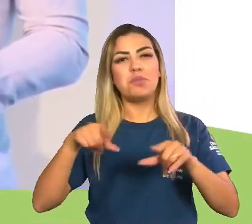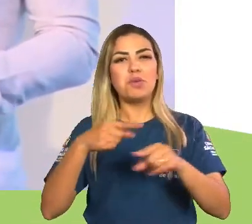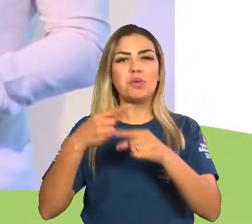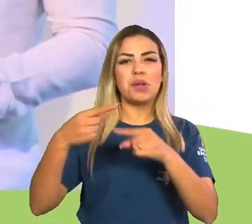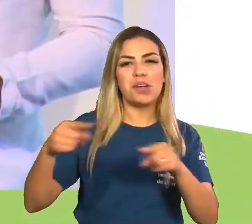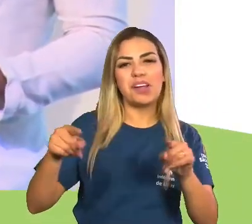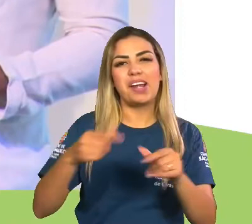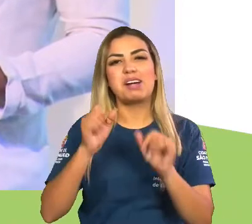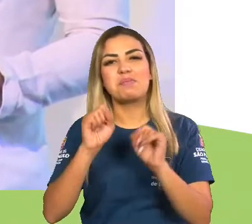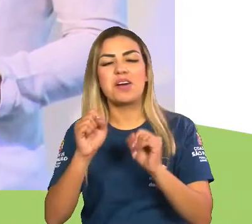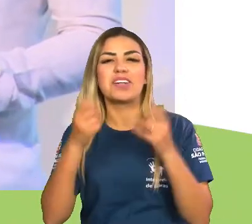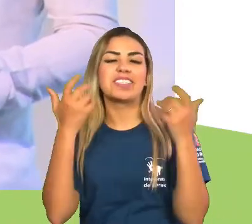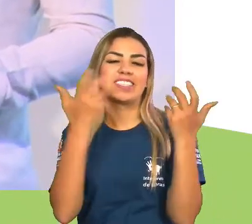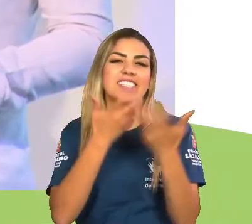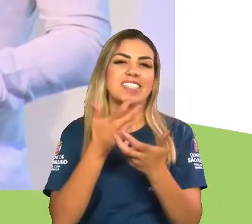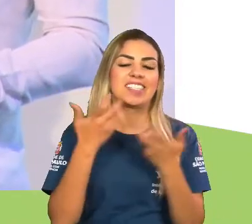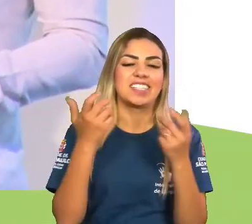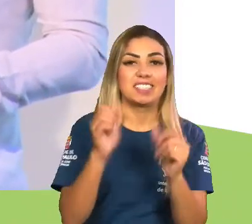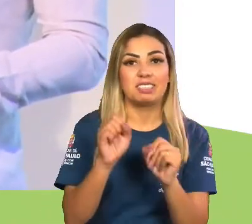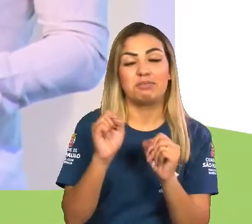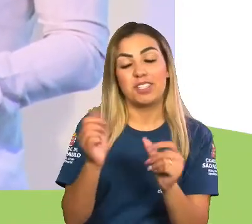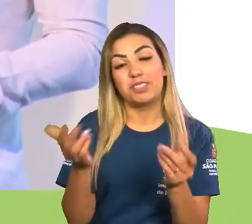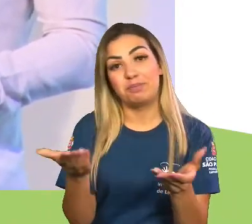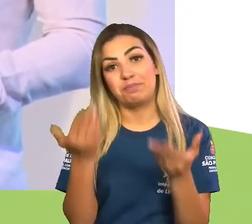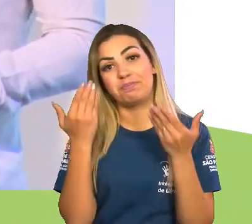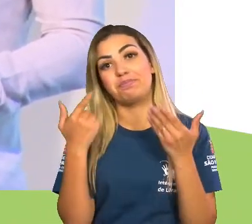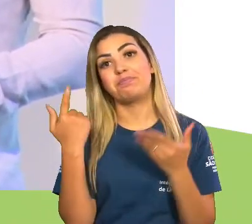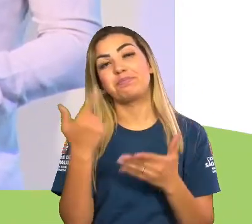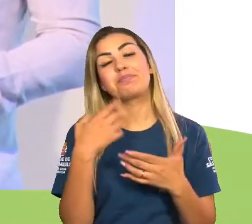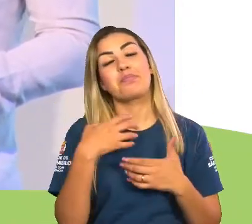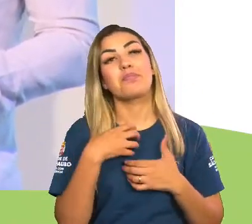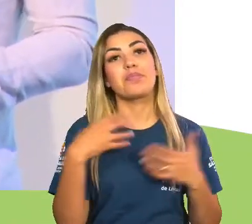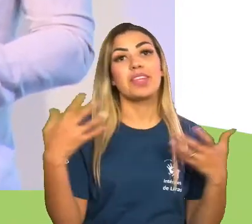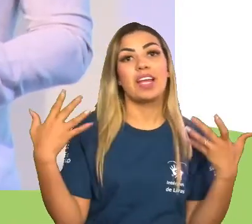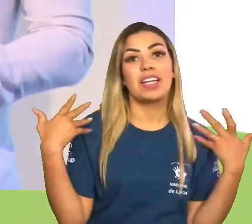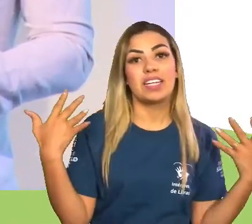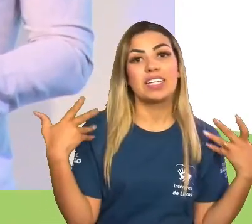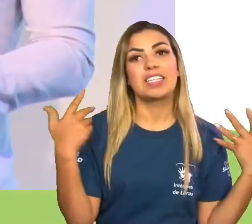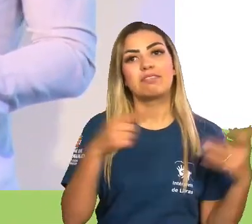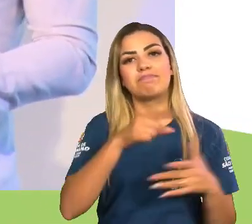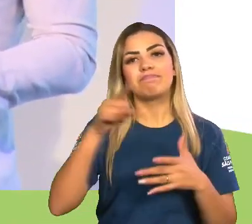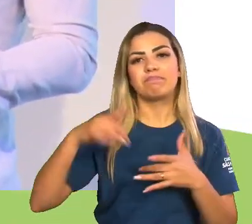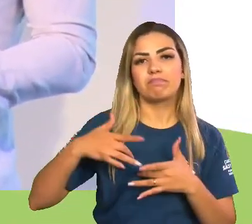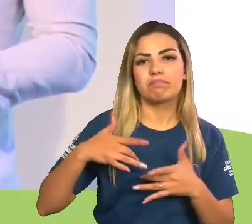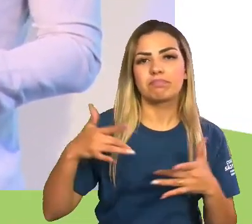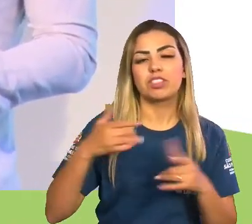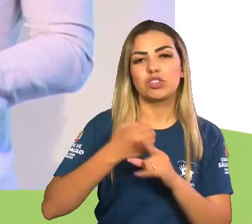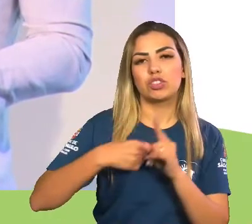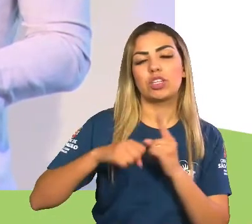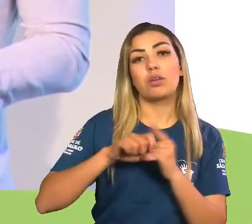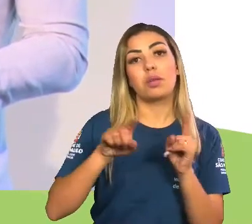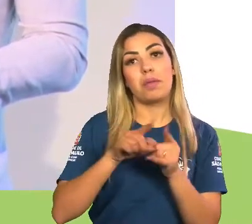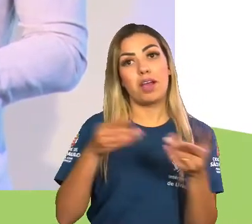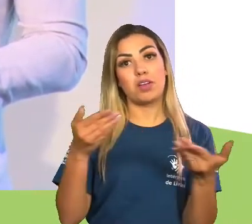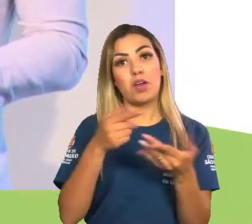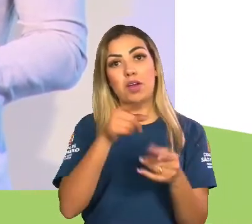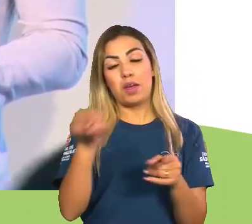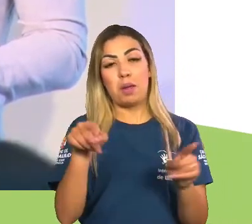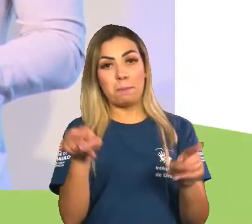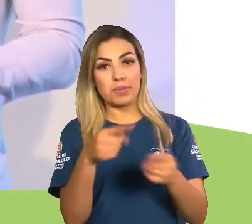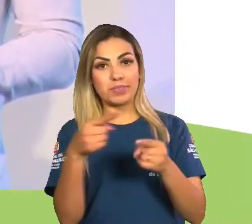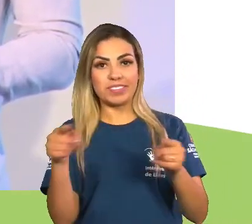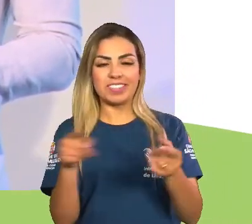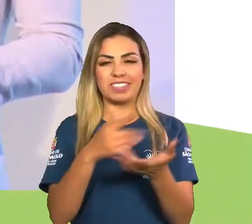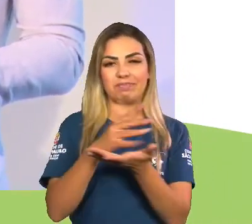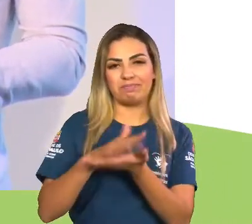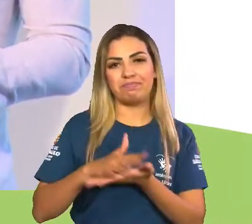gente, exclusivo. Brown, é uma imensa alegria reconhecer a sua obra social e também ouvir a sua música. Foi como eu falei, a gente já conhecia